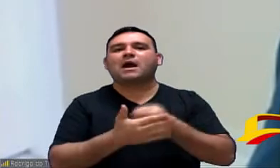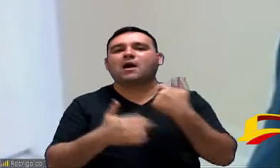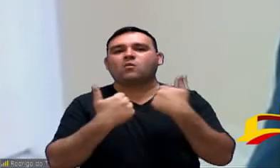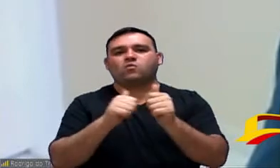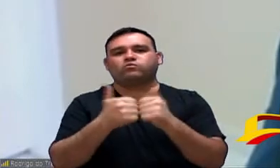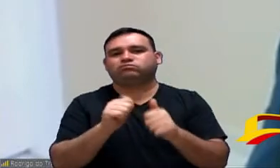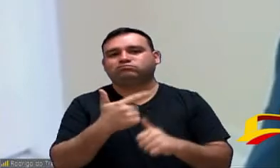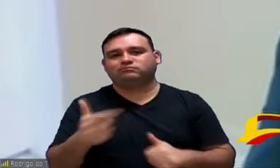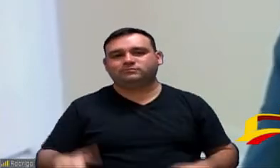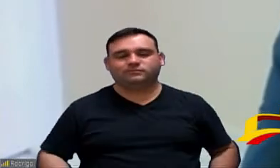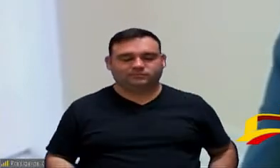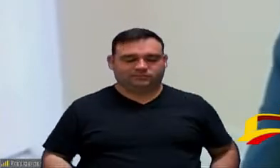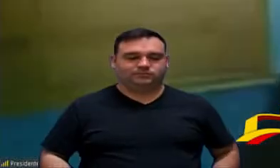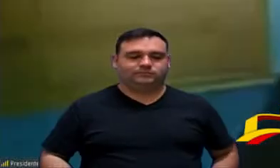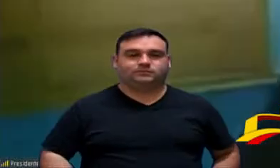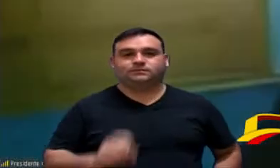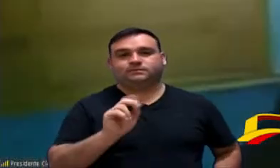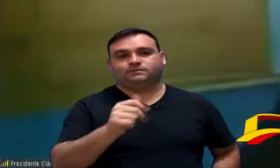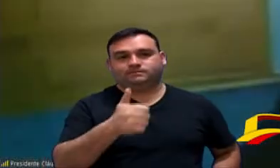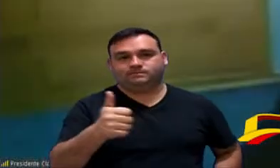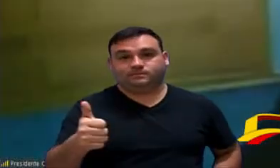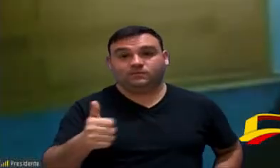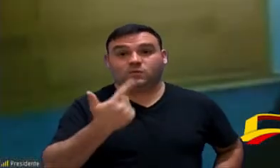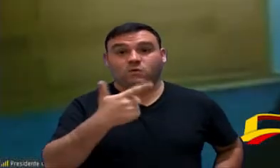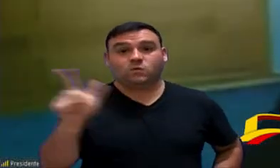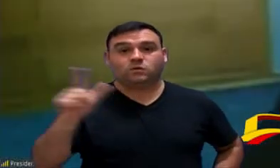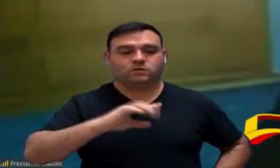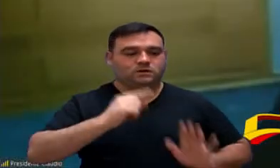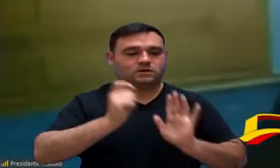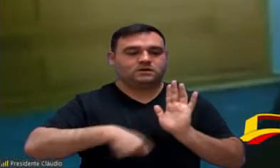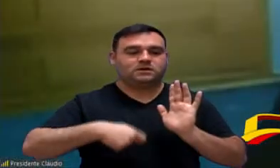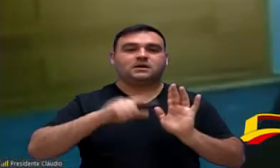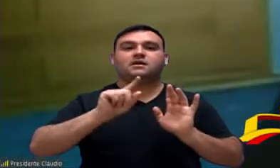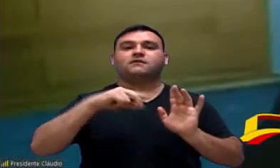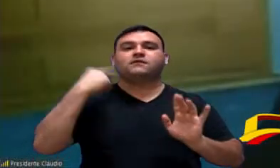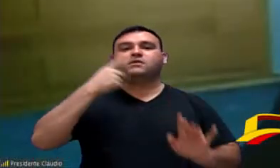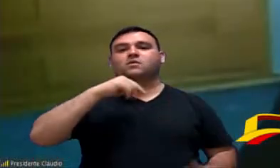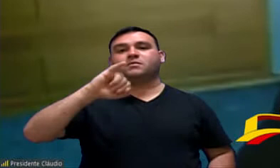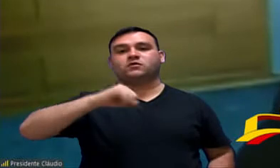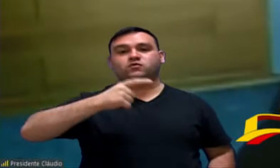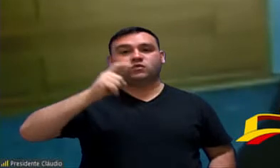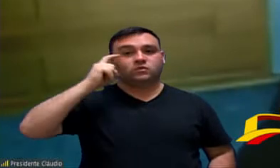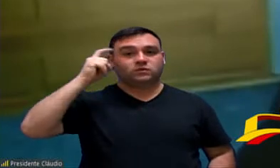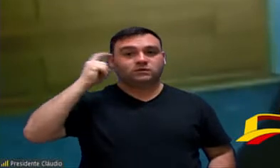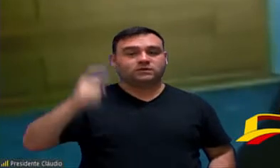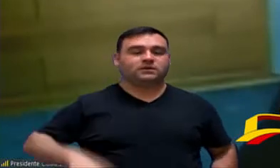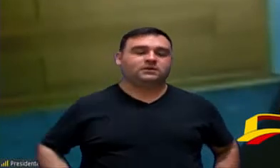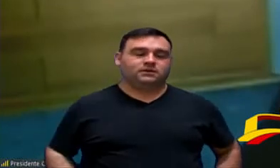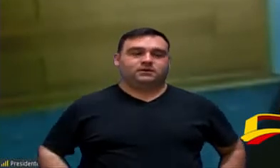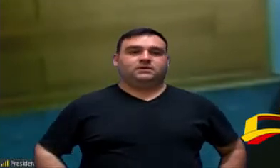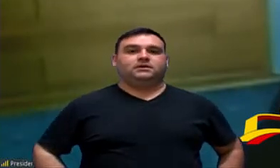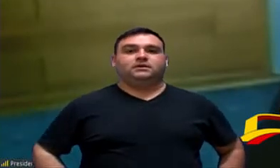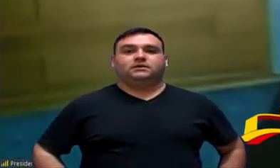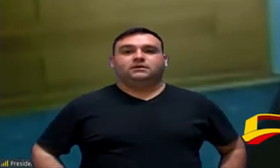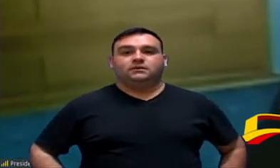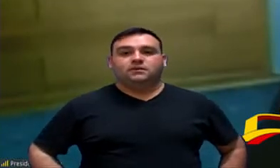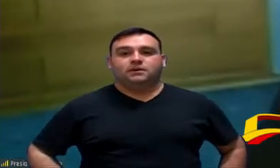vale-transporte. Tá certo. O próximo inscrito para falar em a parte é o vereador João Donizete.